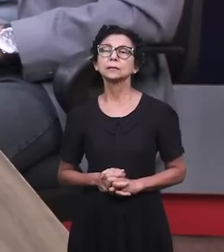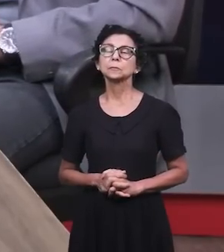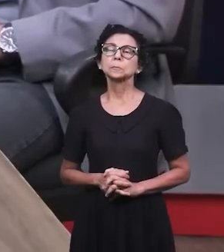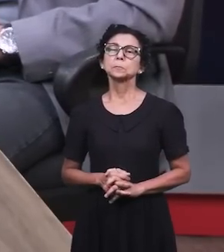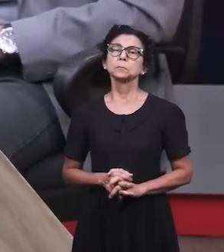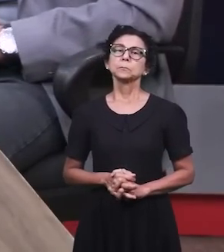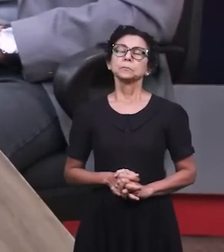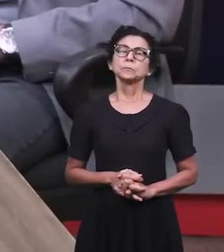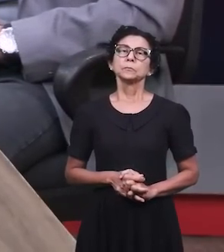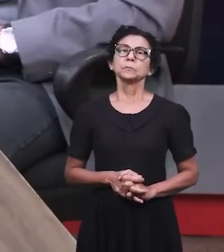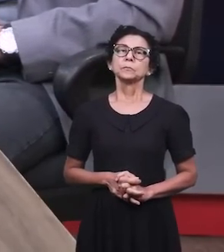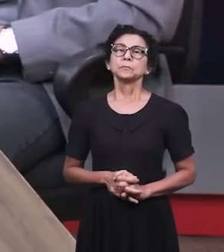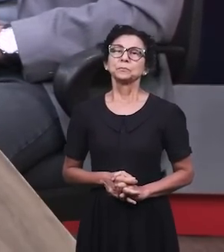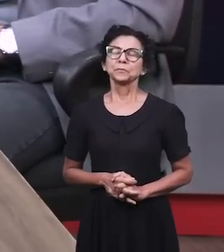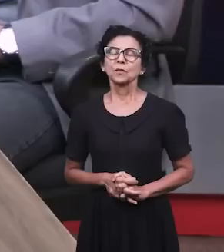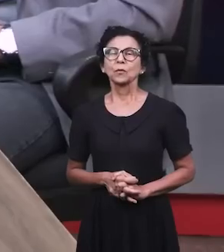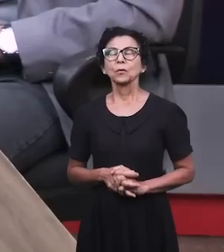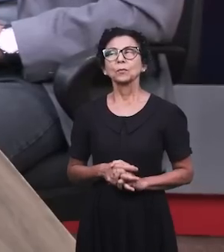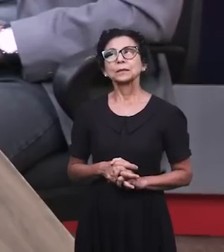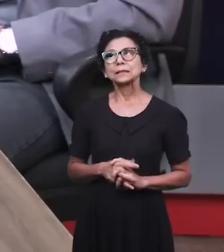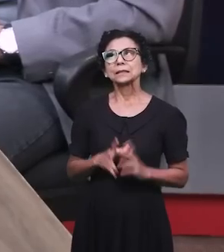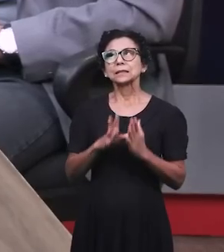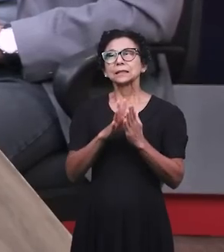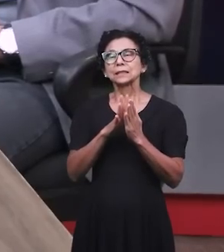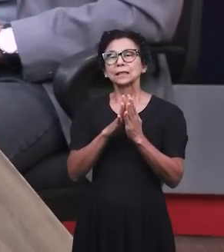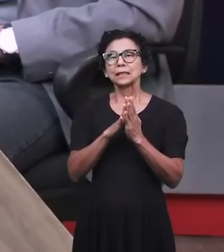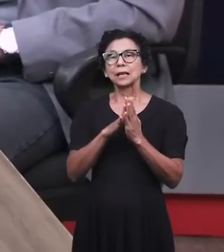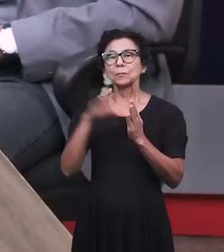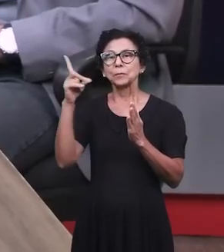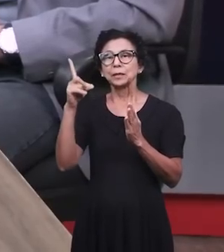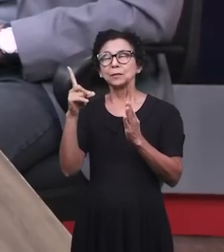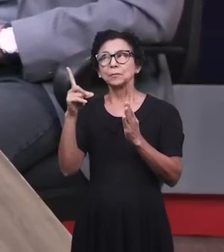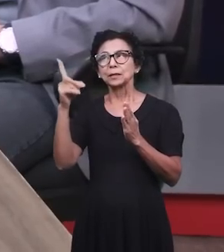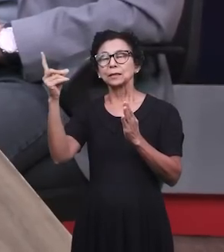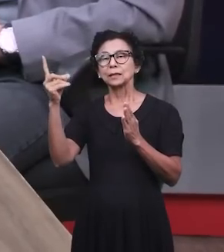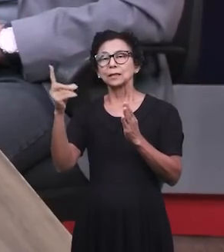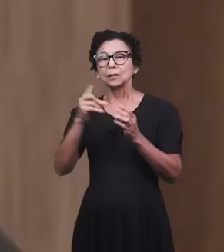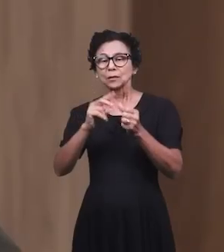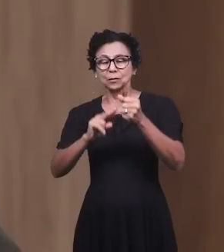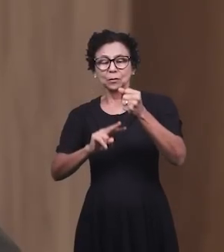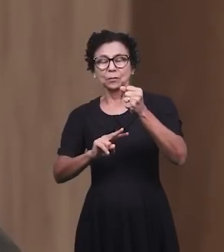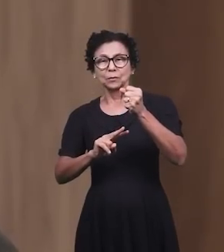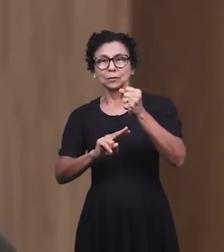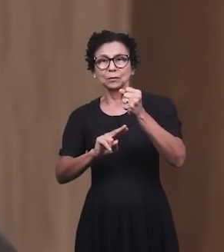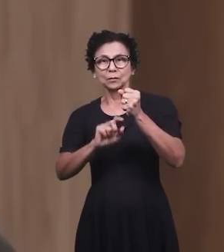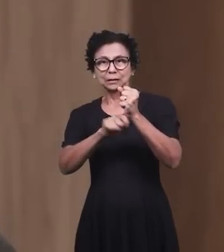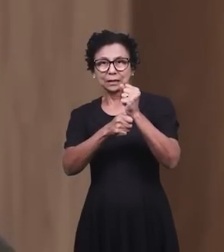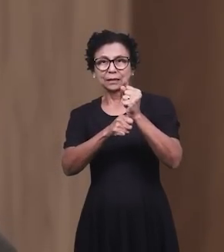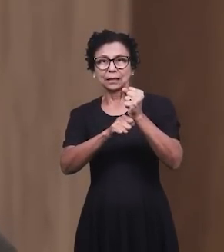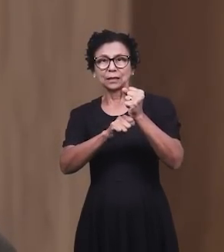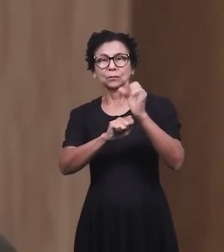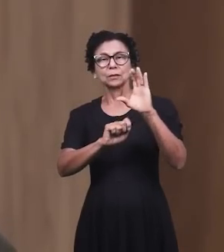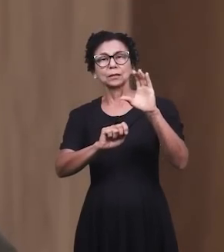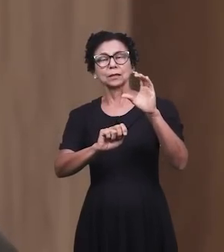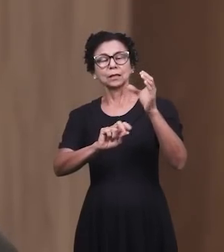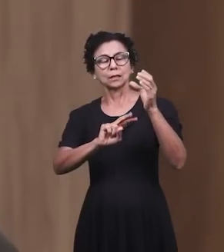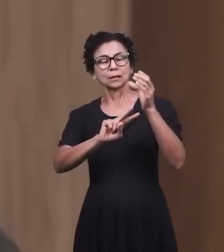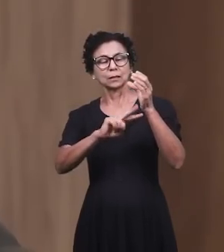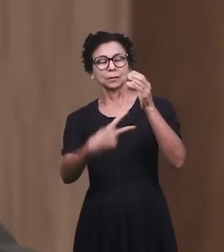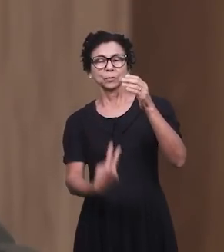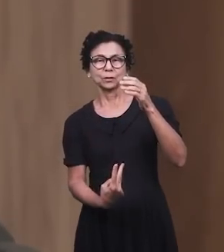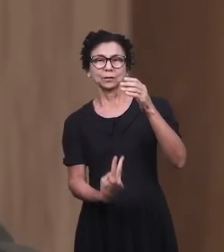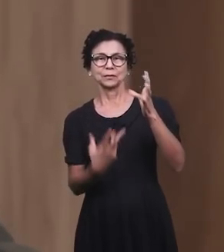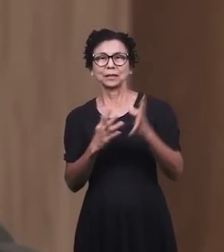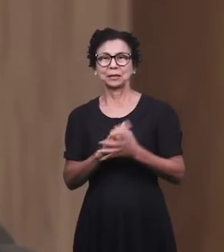sua palavra e colocou uma criptografia nela. E essa criptografia, a gente só tem acesso através da revelação do Espírito Santo. Muito